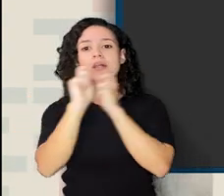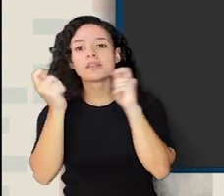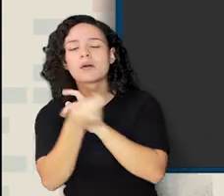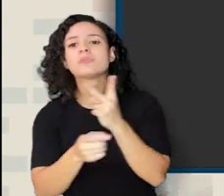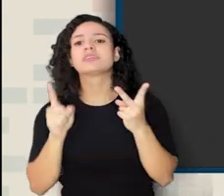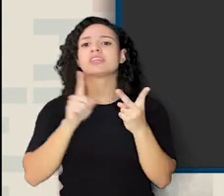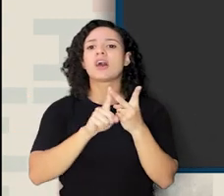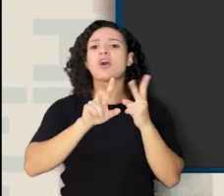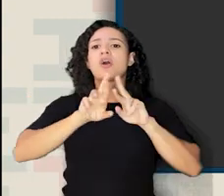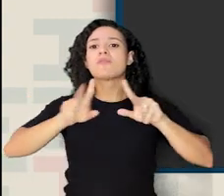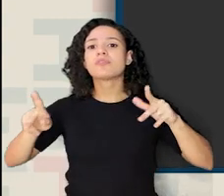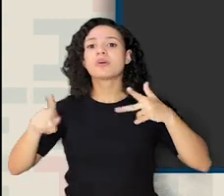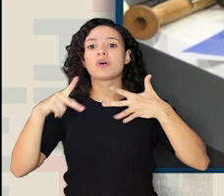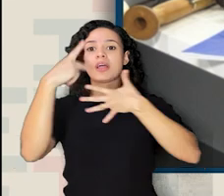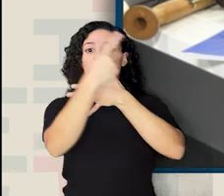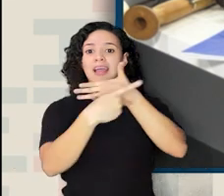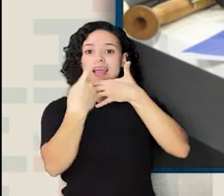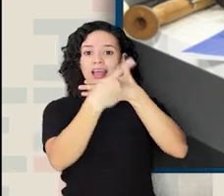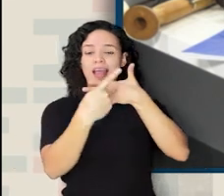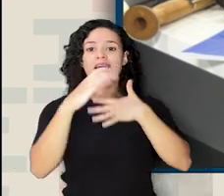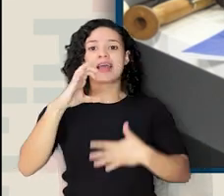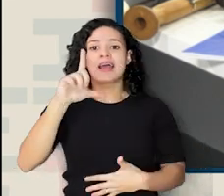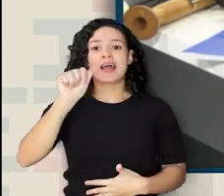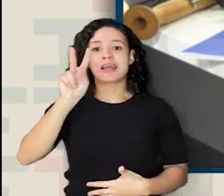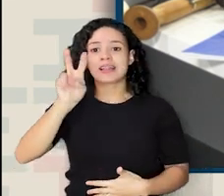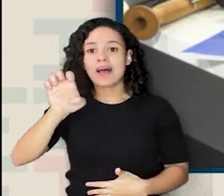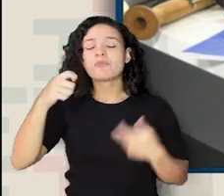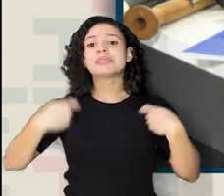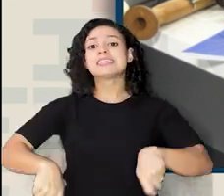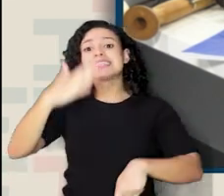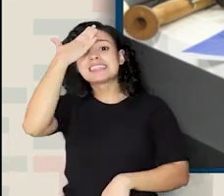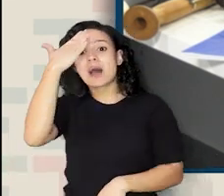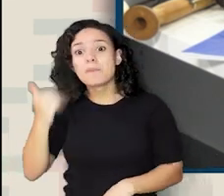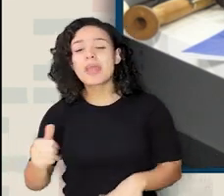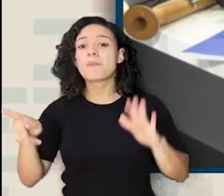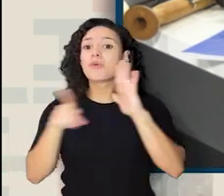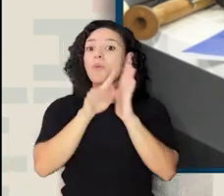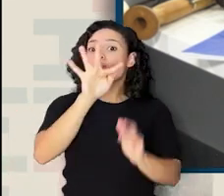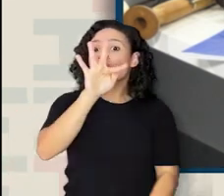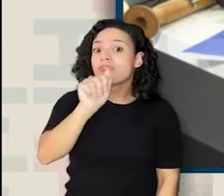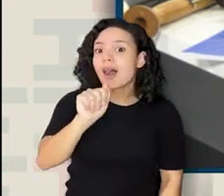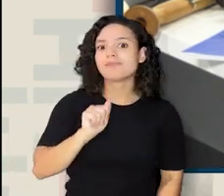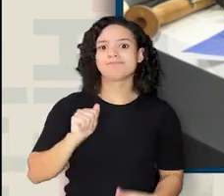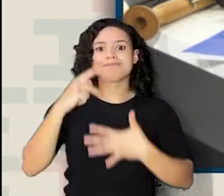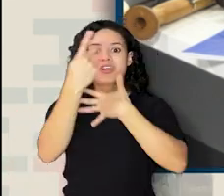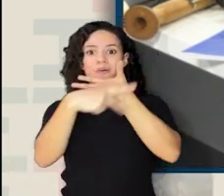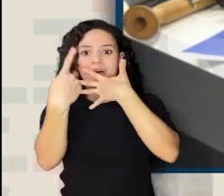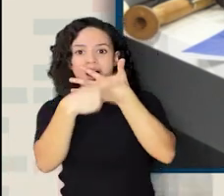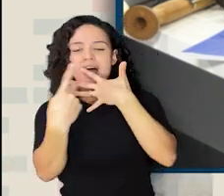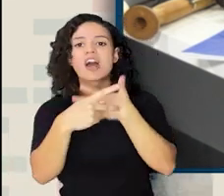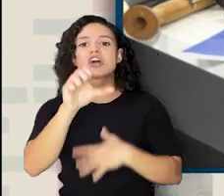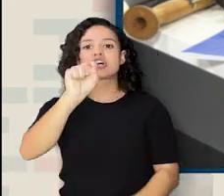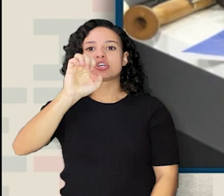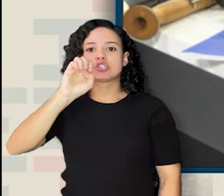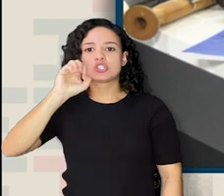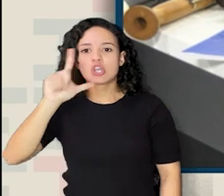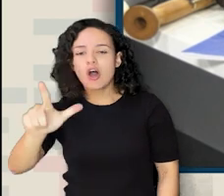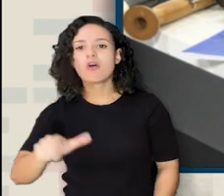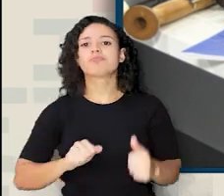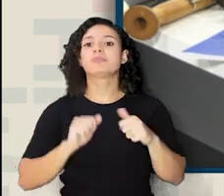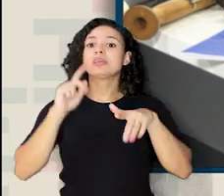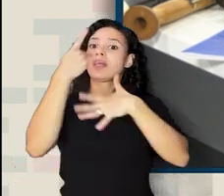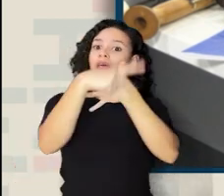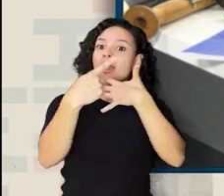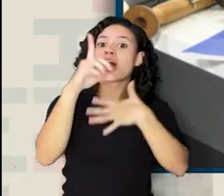sobre transposições, sobre diferentes claves, porque você tem que dominar a clave de Fá, você tem que dominar a clave de Sol